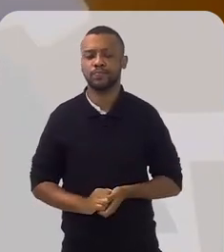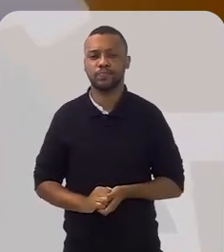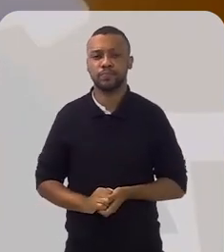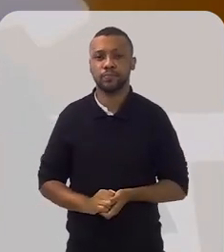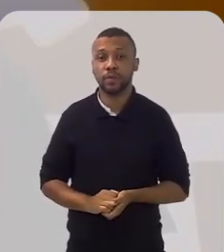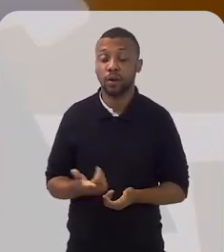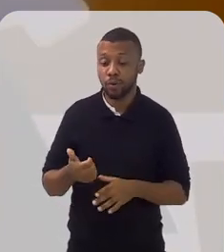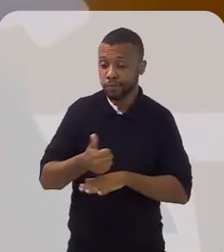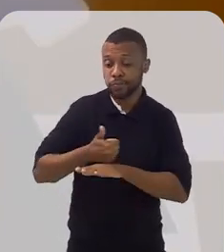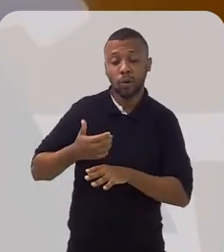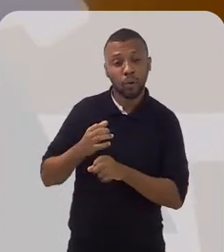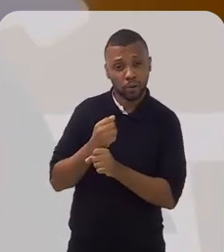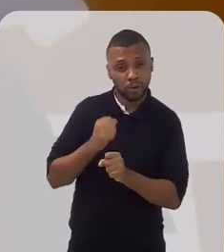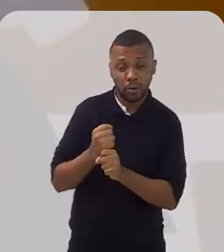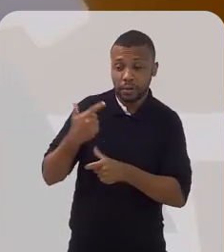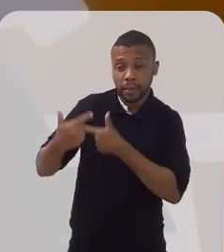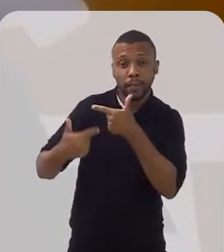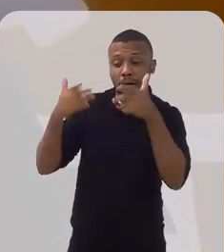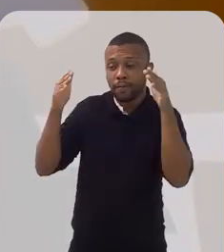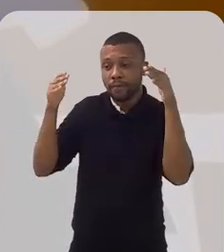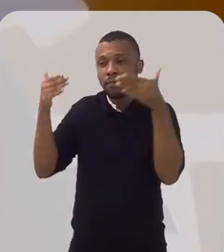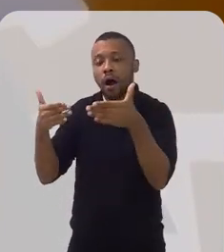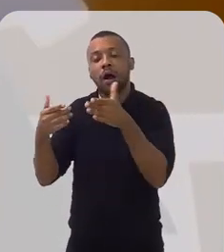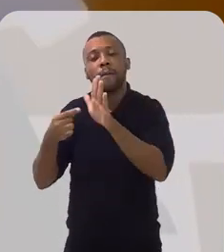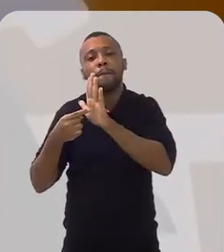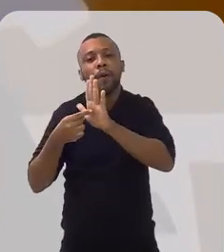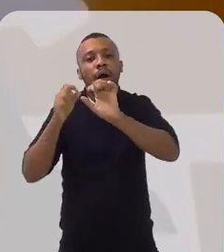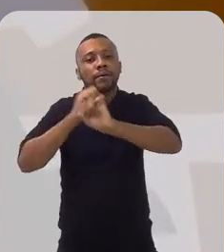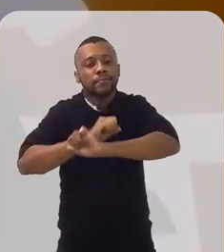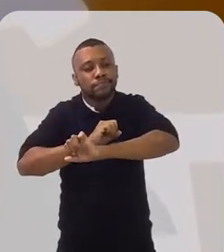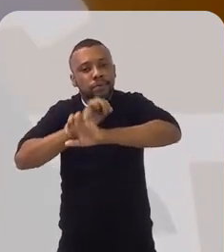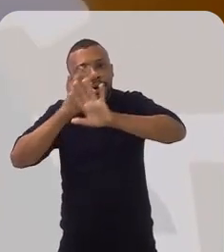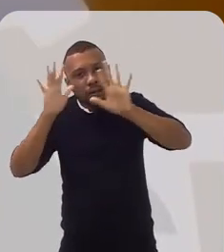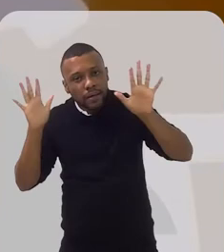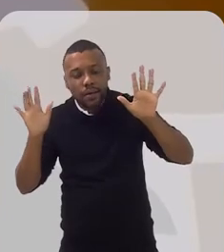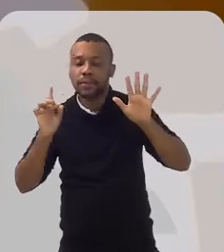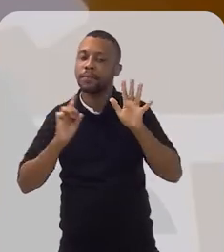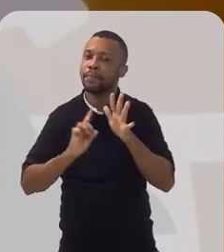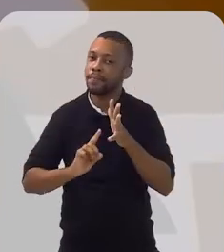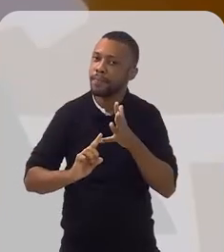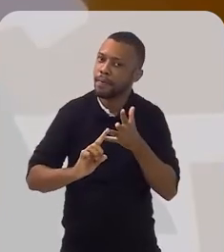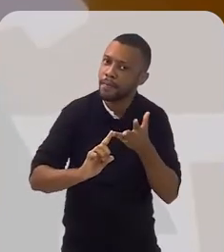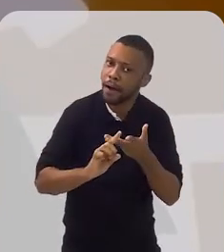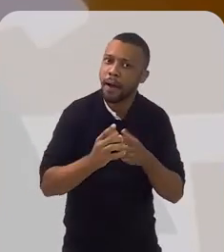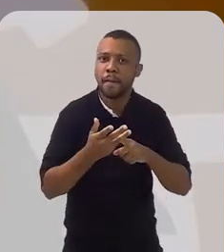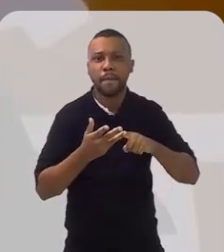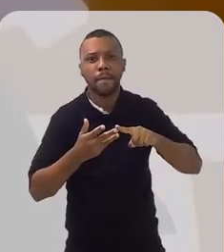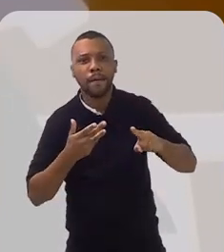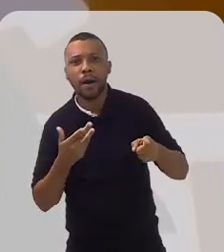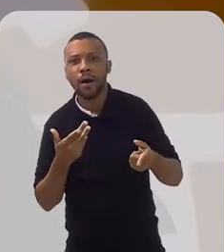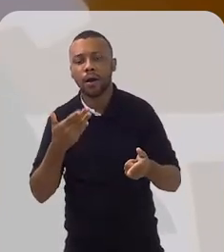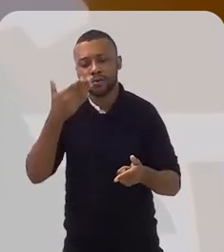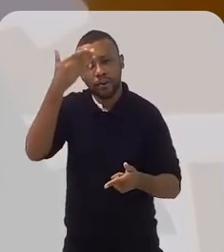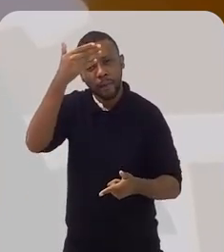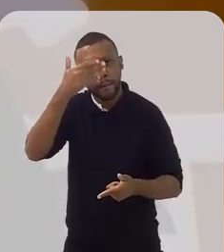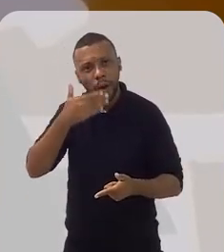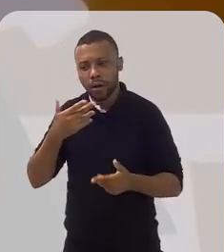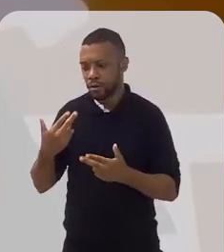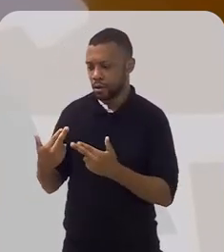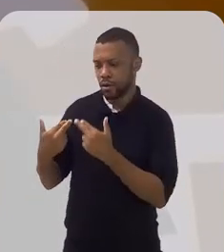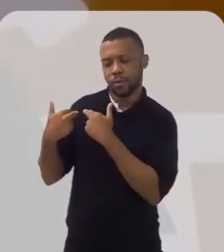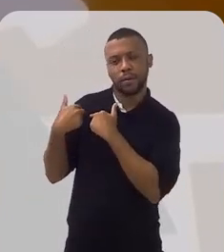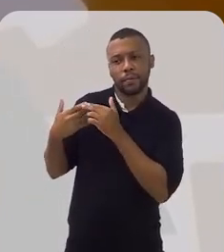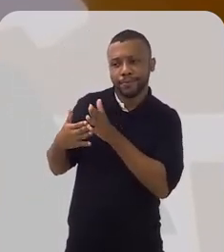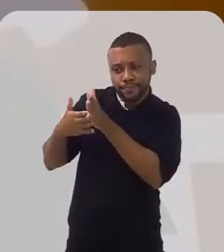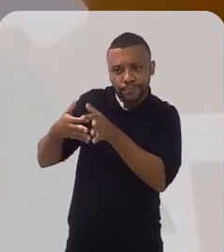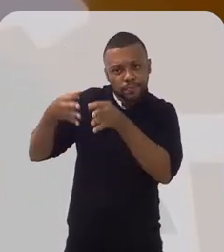ele reside muito em cima disso, de transparência, de prestação de contas, né, de probidade. Então, na